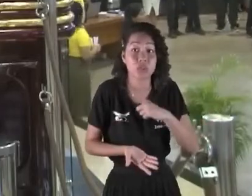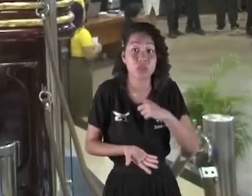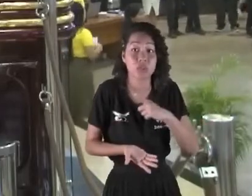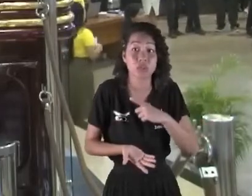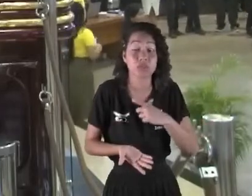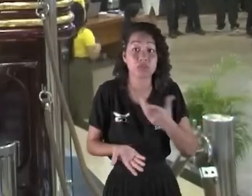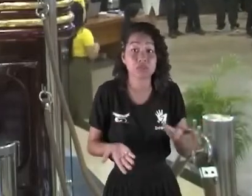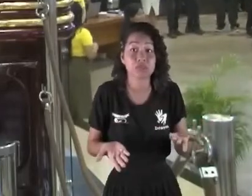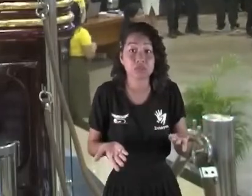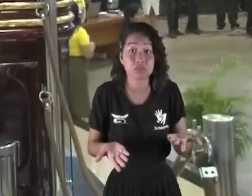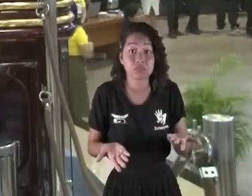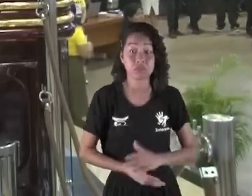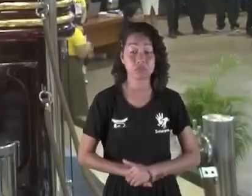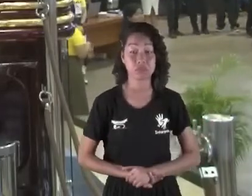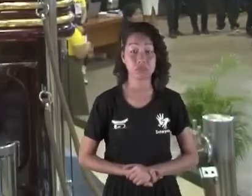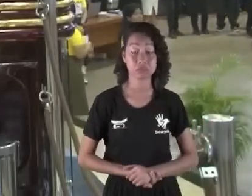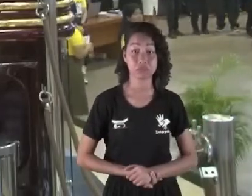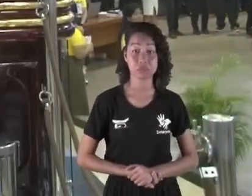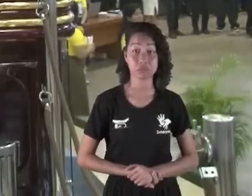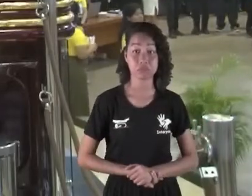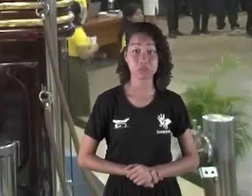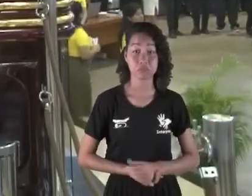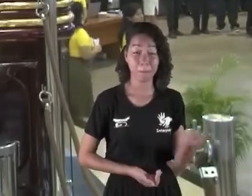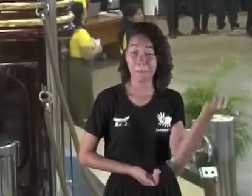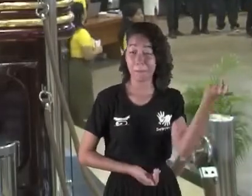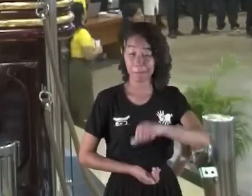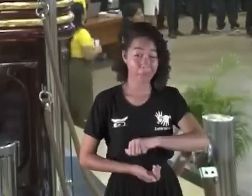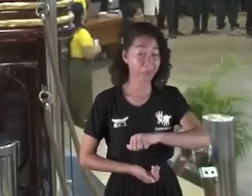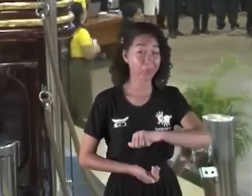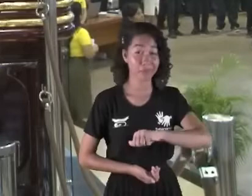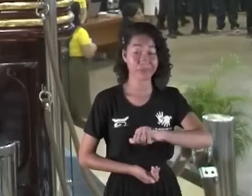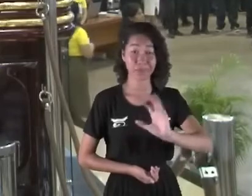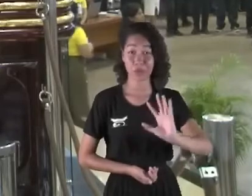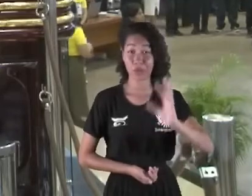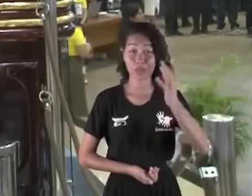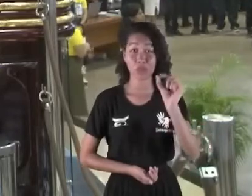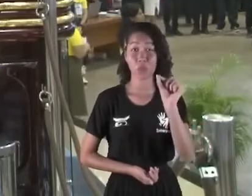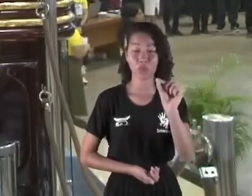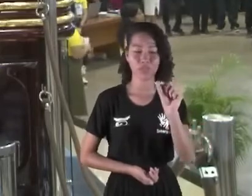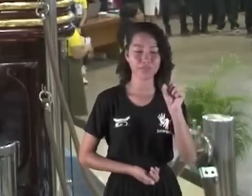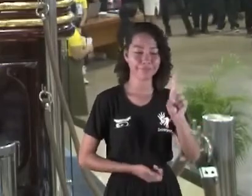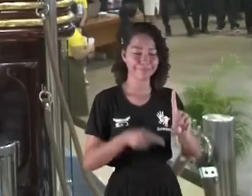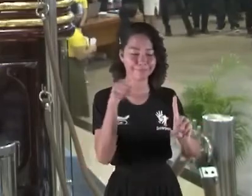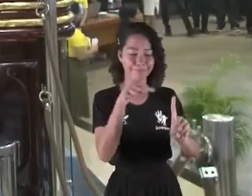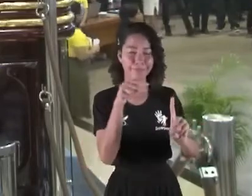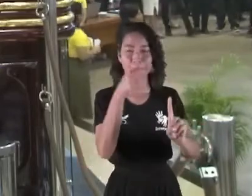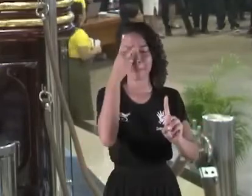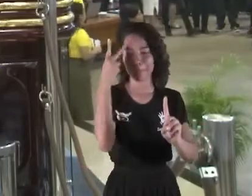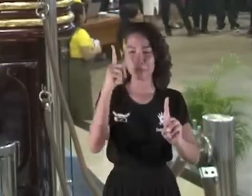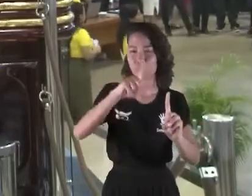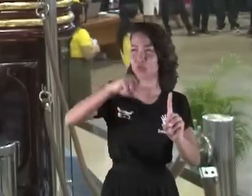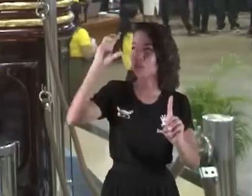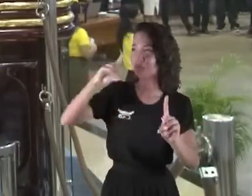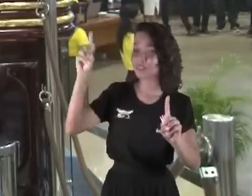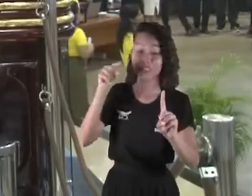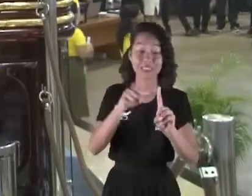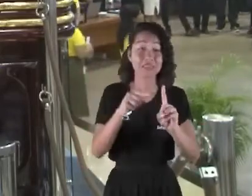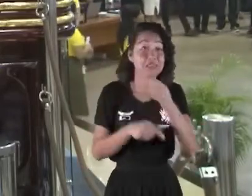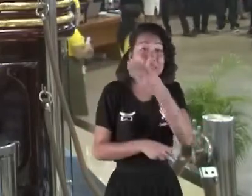A pior coisa que tem é quando o vocacionado se esquece de onde.